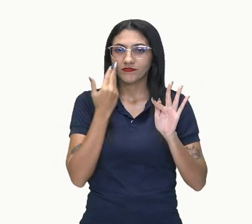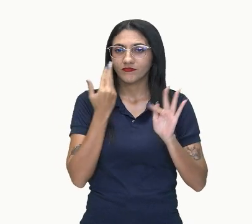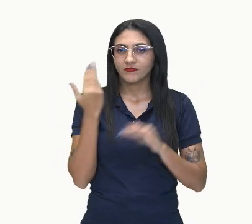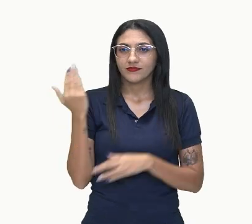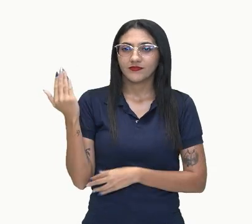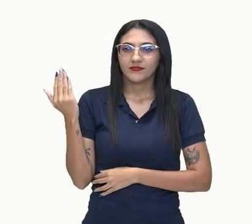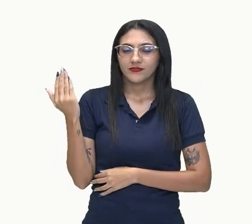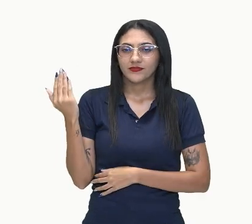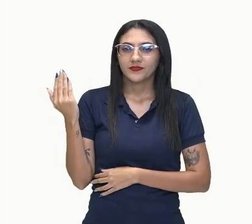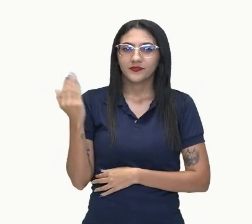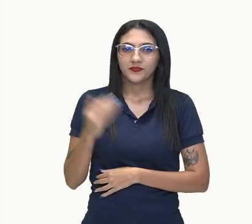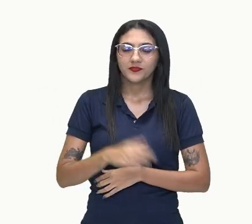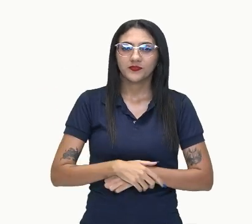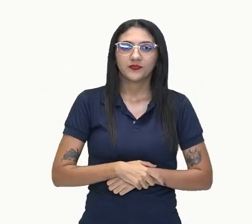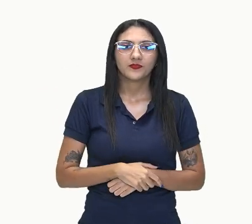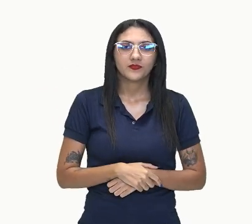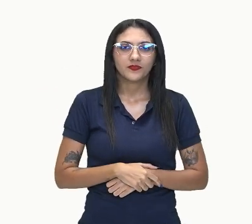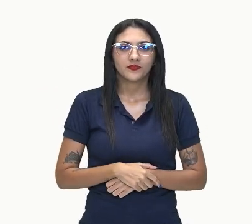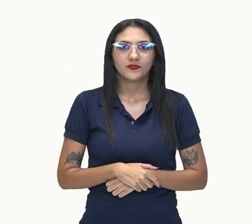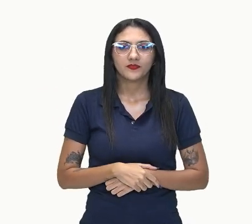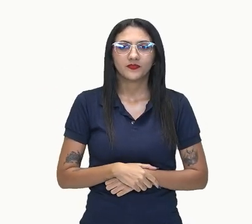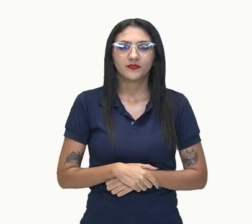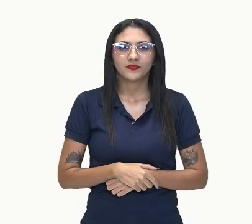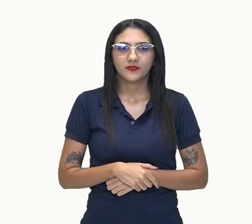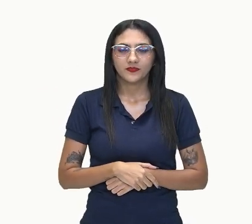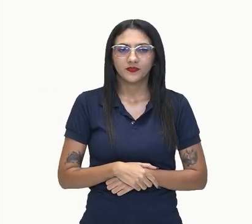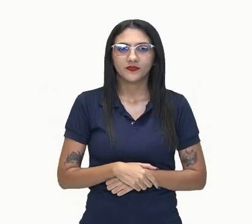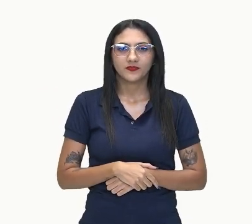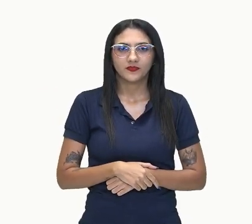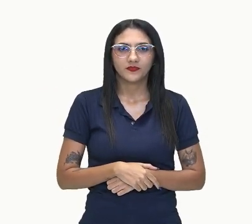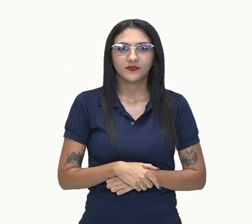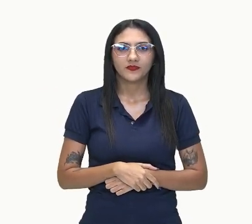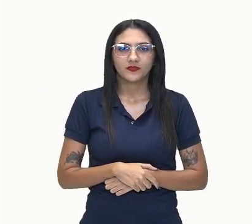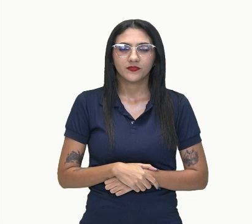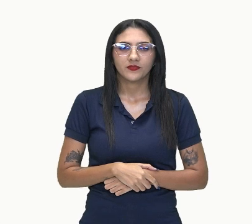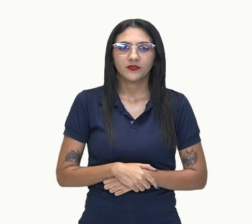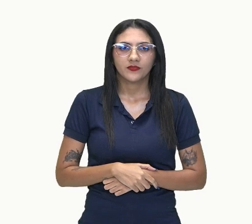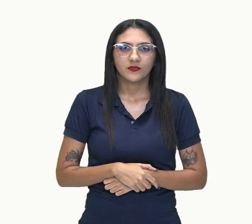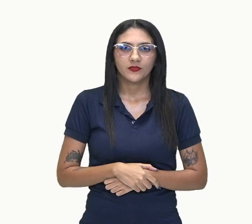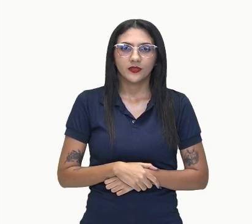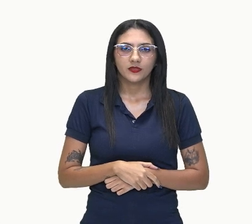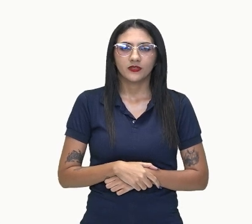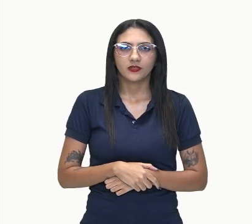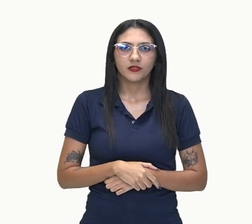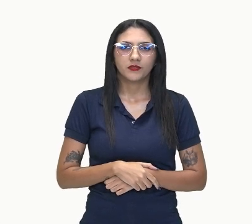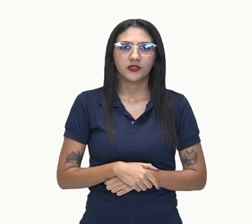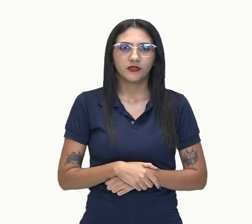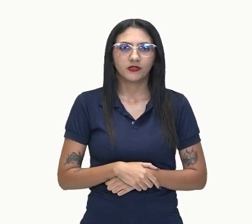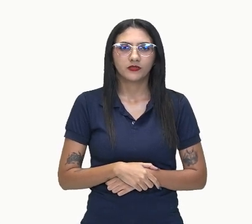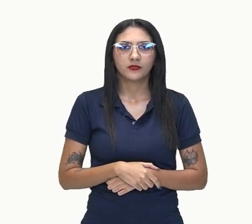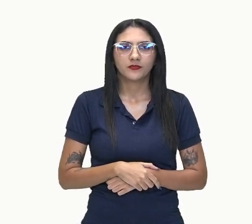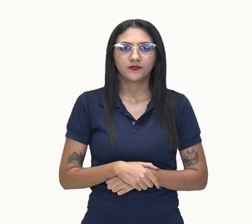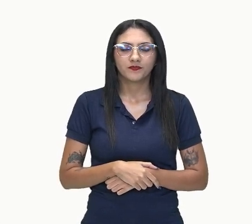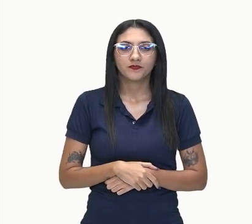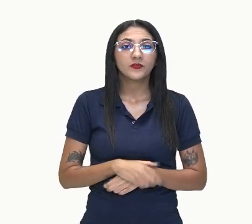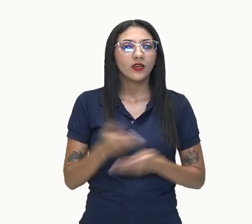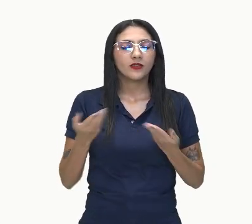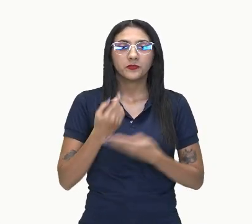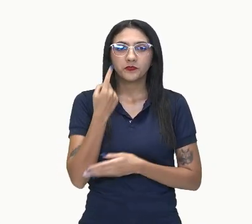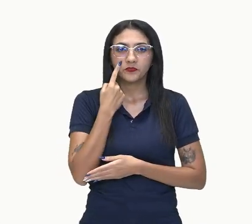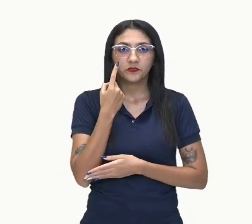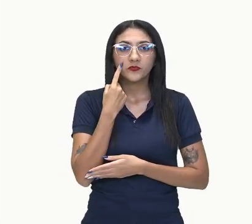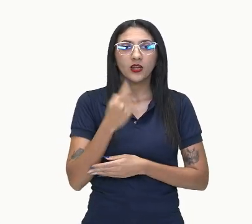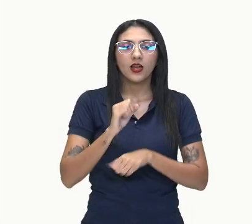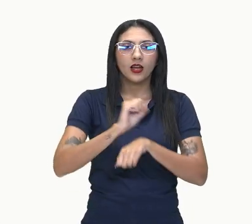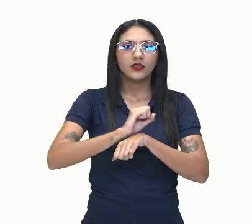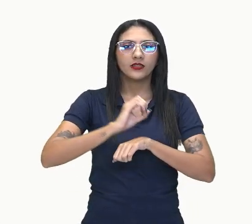than wolves. Lions are more fearless than wolves. Aqui eu tenho o